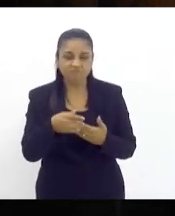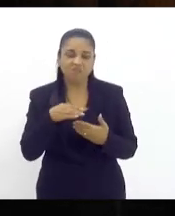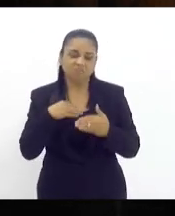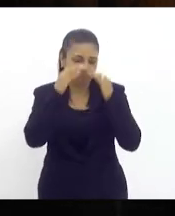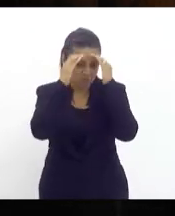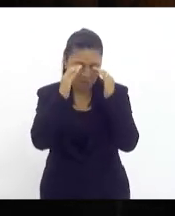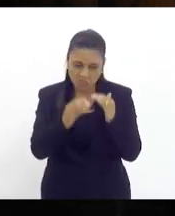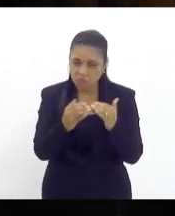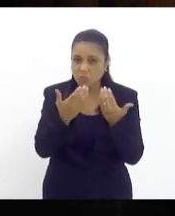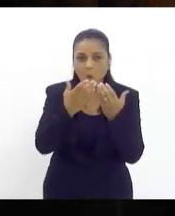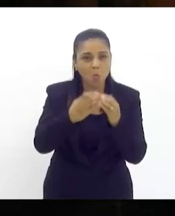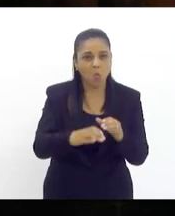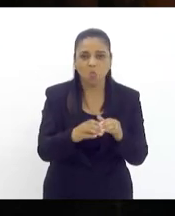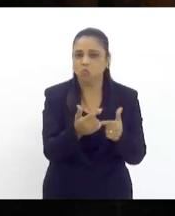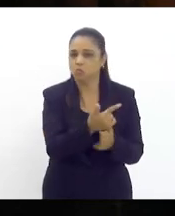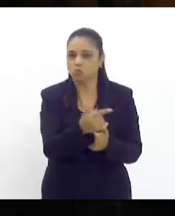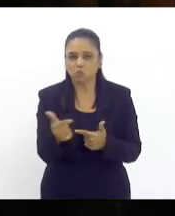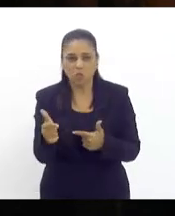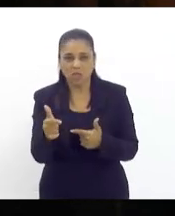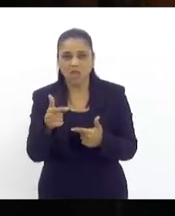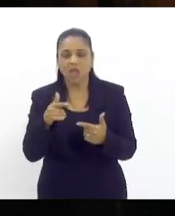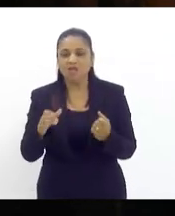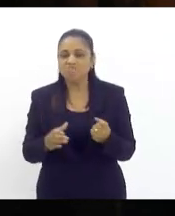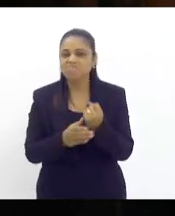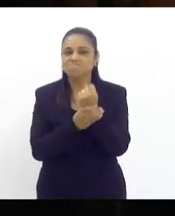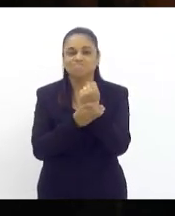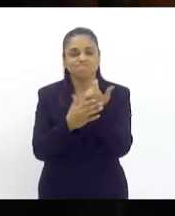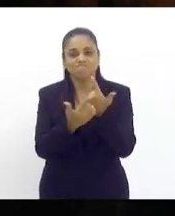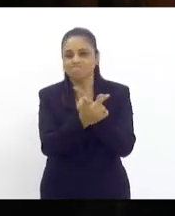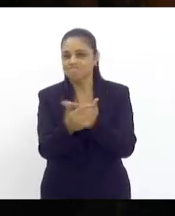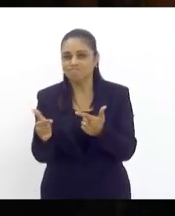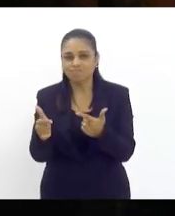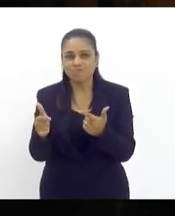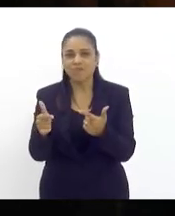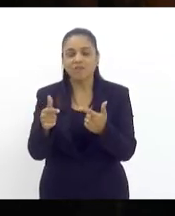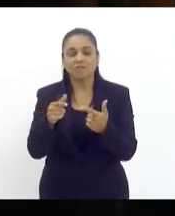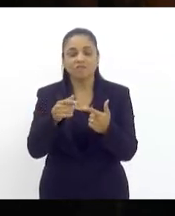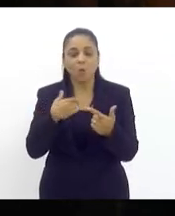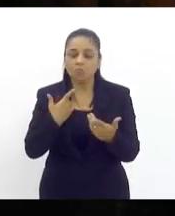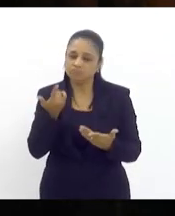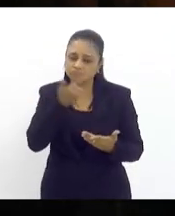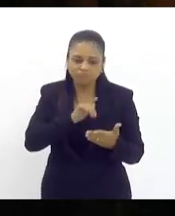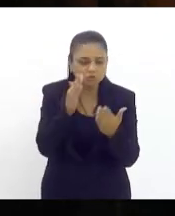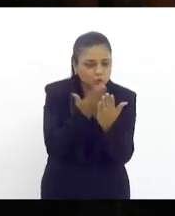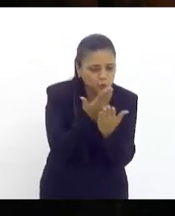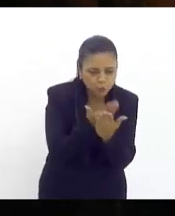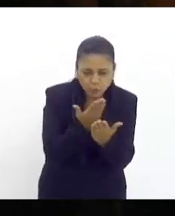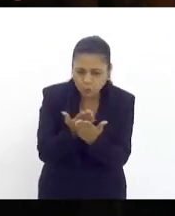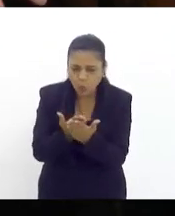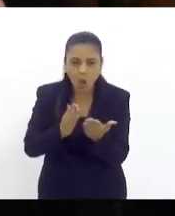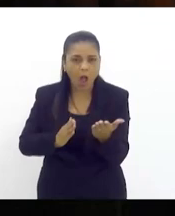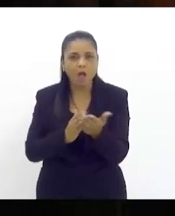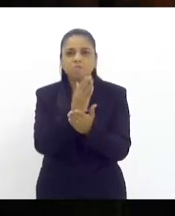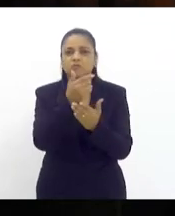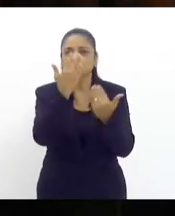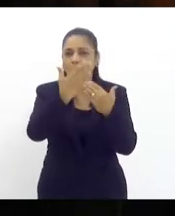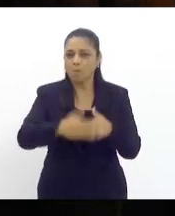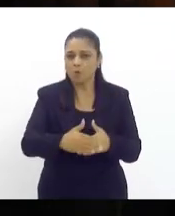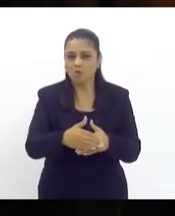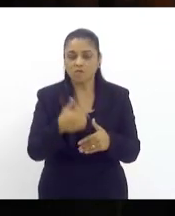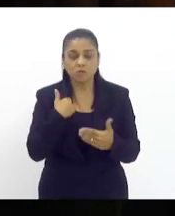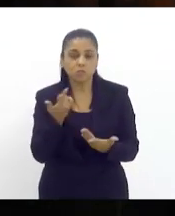público trazendo insegurança jurídica daquele que acreditou se dedicou foi aprovado meritóriamente e não pode tomar